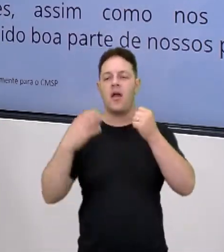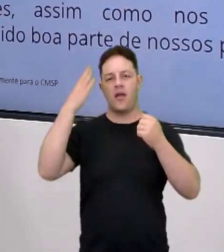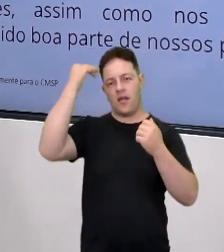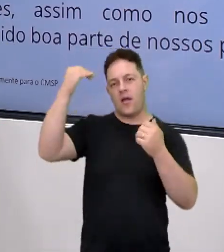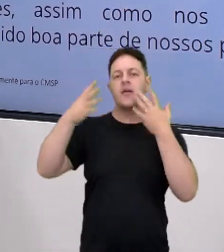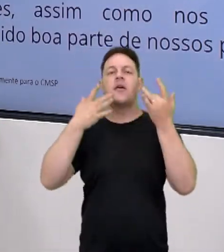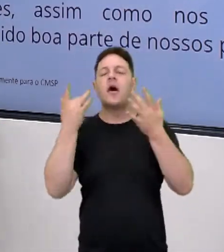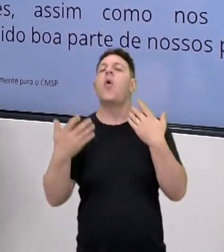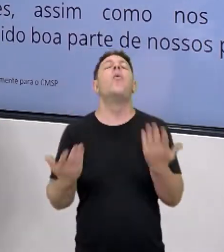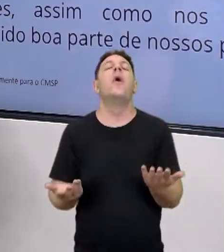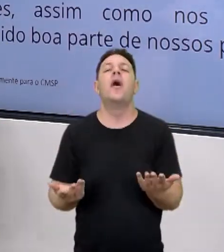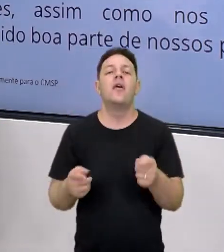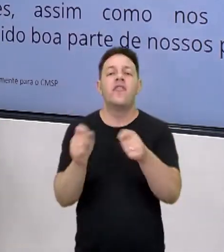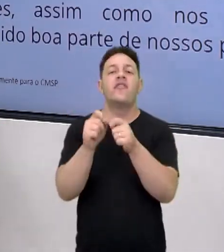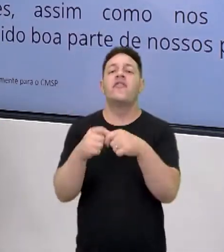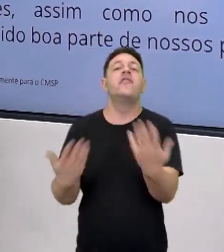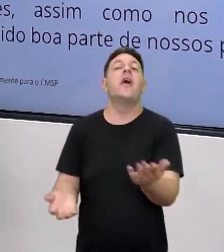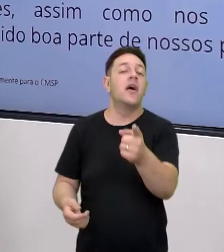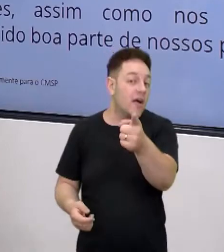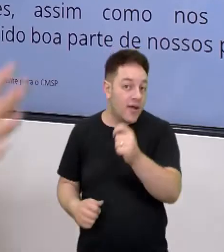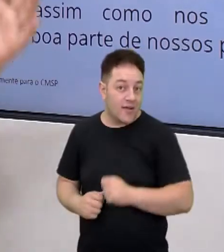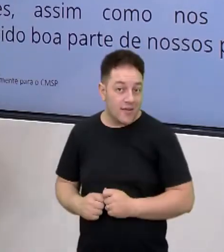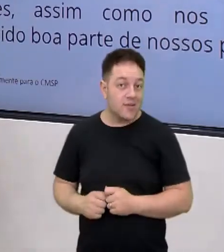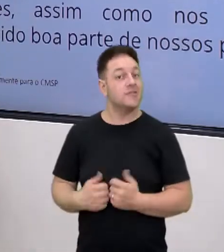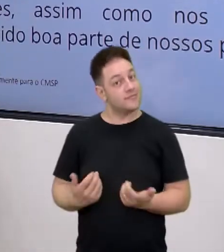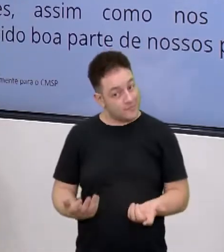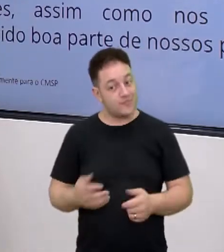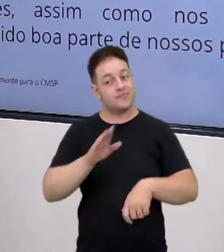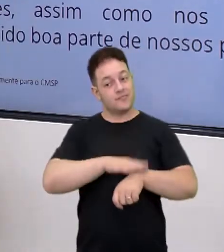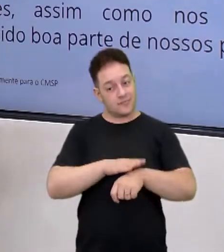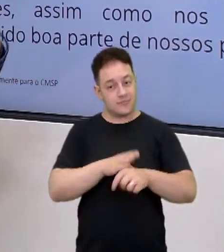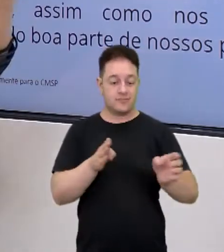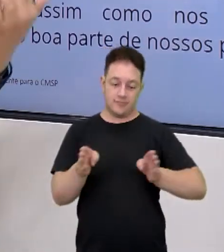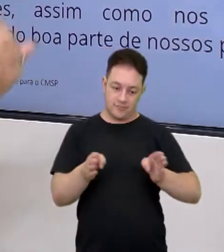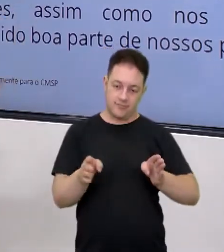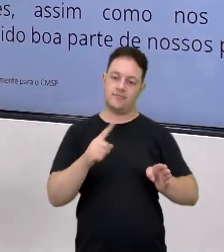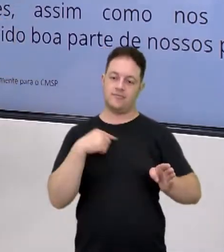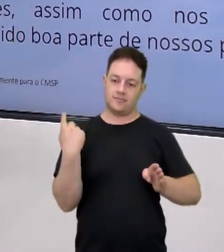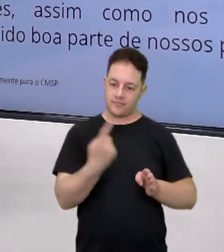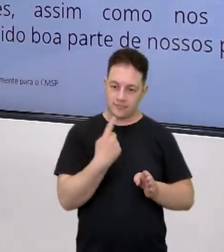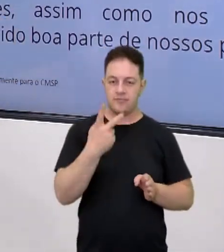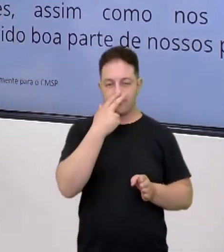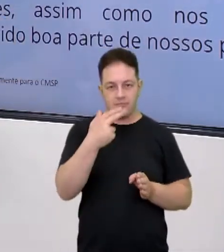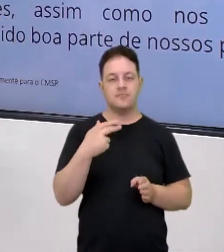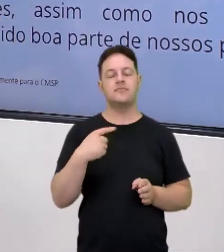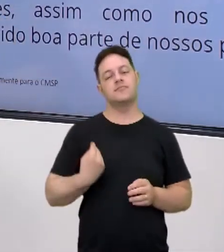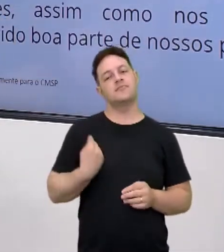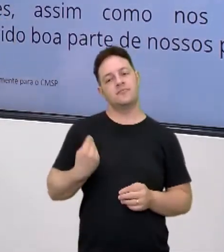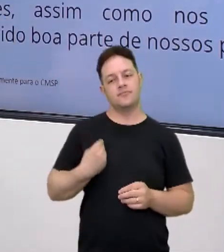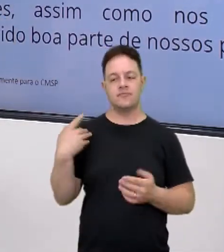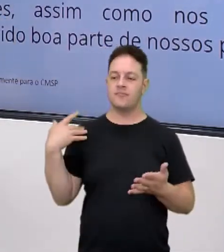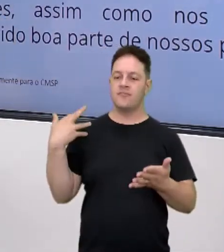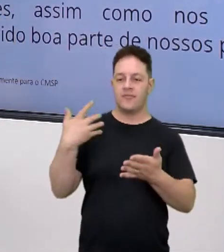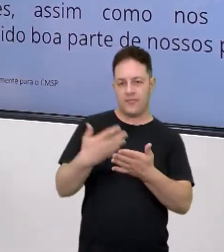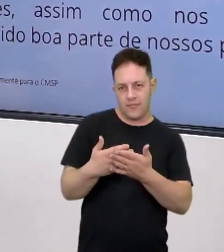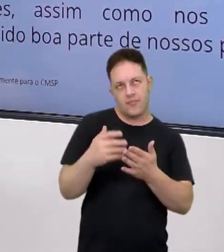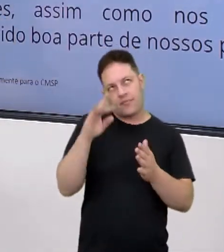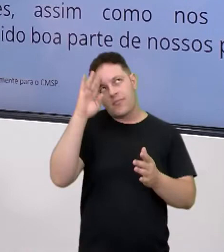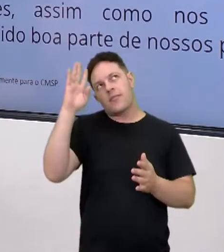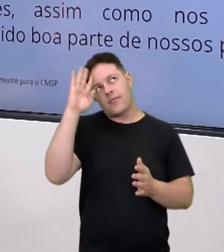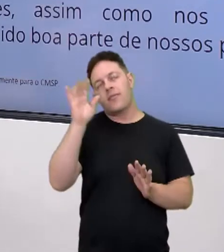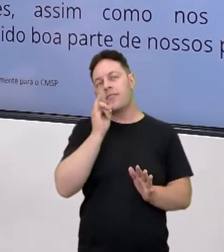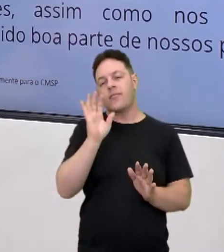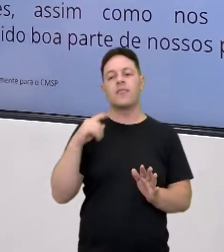fazer, né? E aí, essa é a fase, né, que a gente passa aí a maior parte da nossa vida, se a gente for